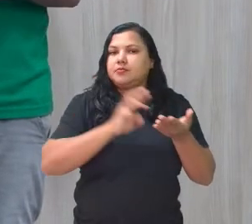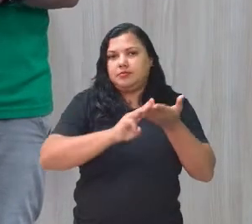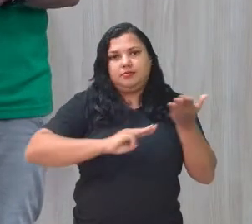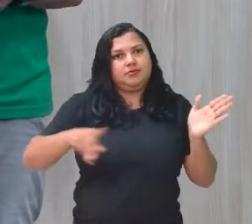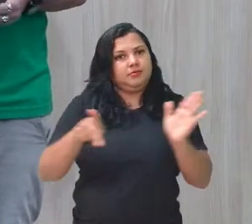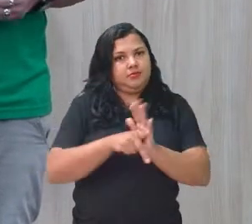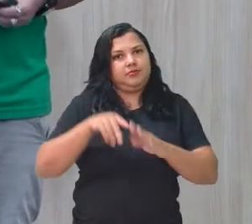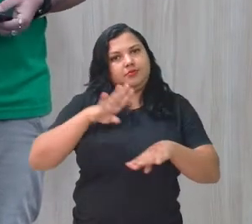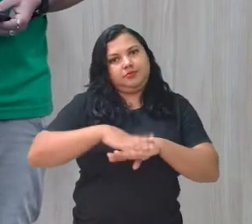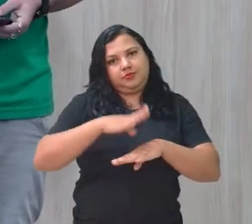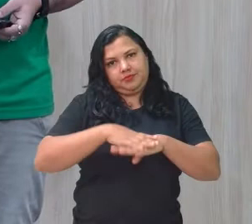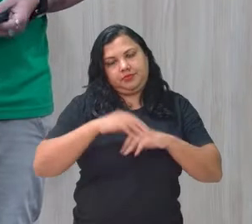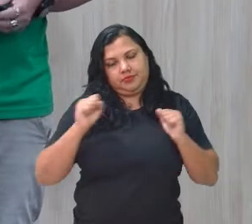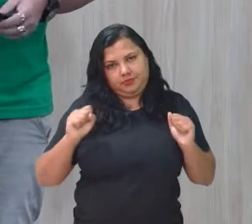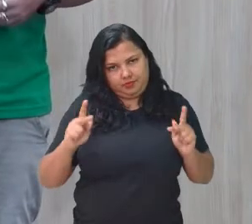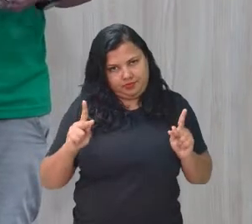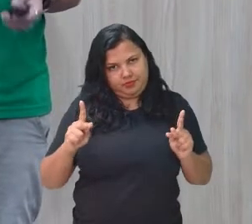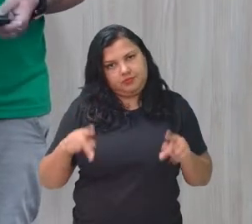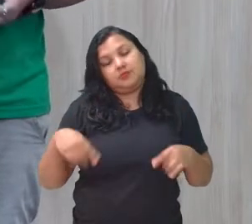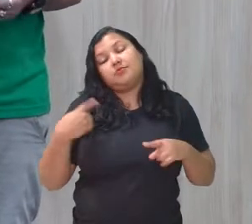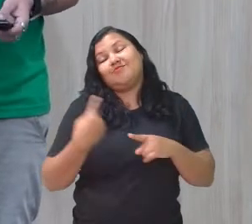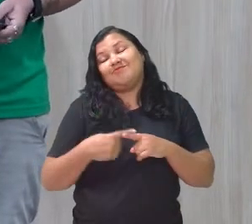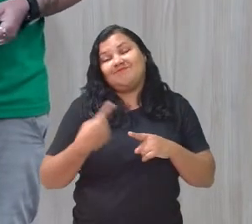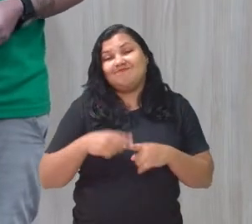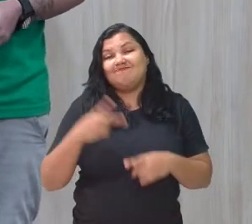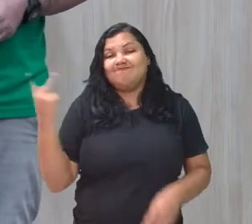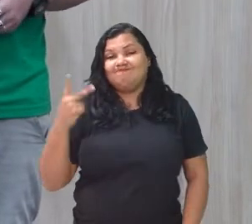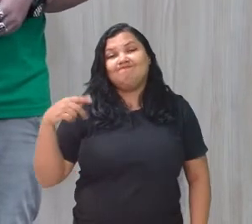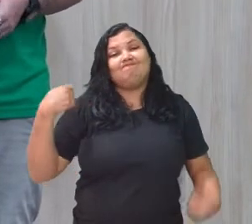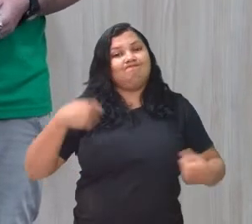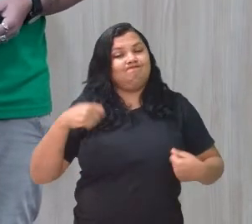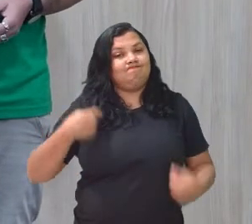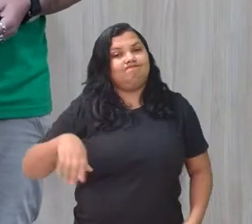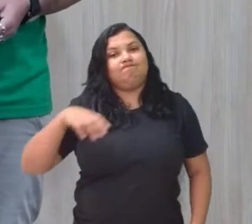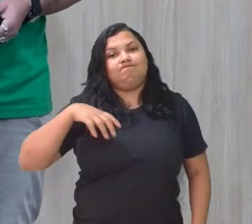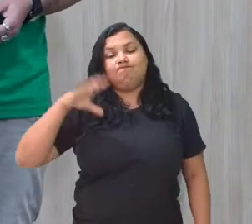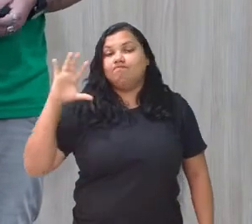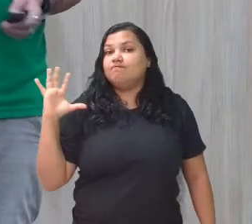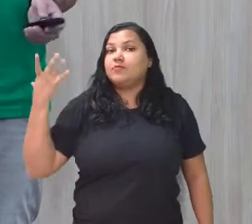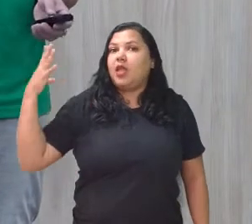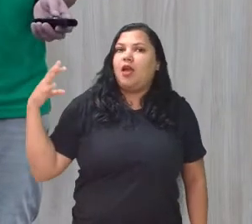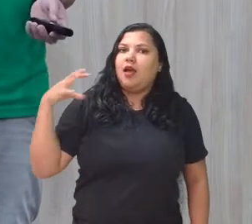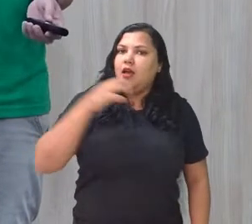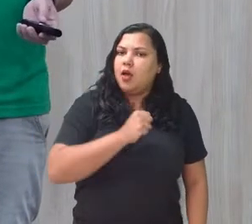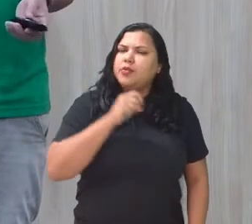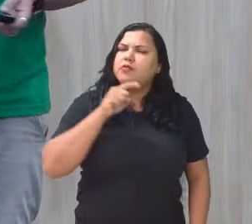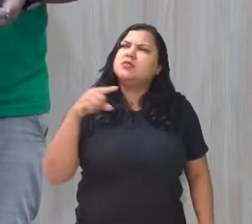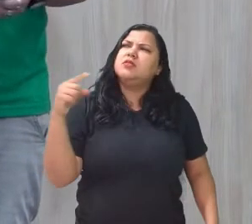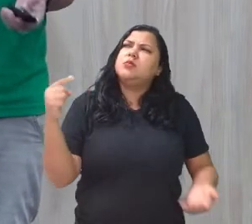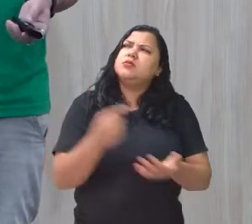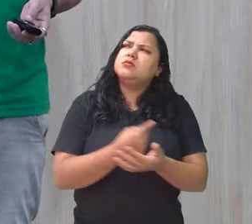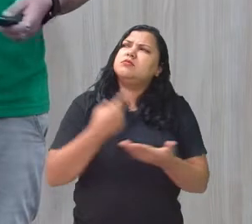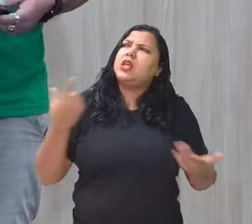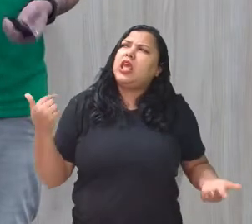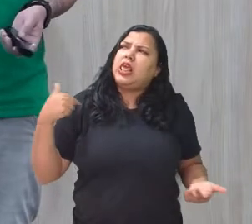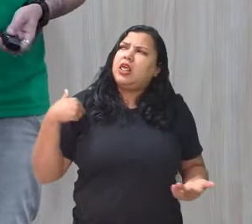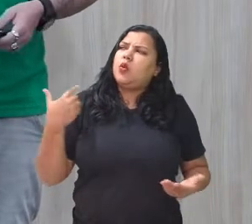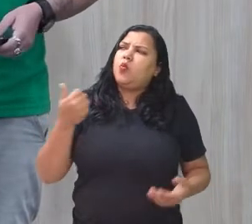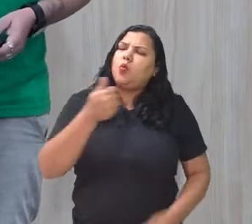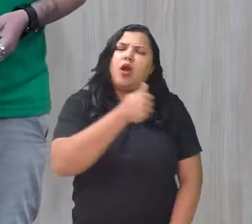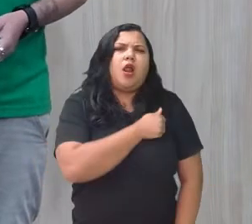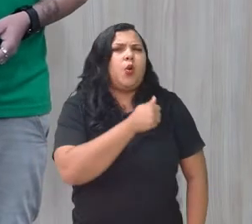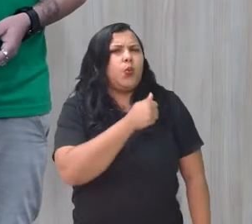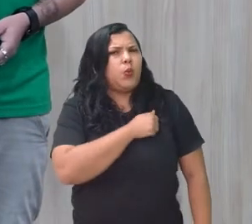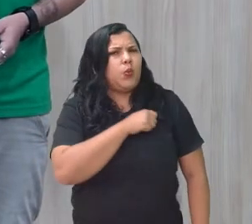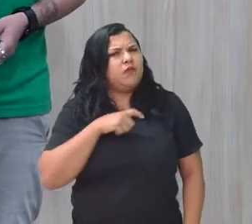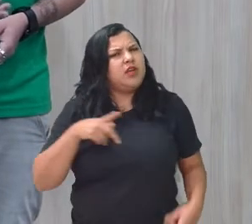prática deles, eles simplesmente precisam daqueles resultados muito mais rápido. E você deve estar se perguntando, eu como estudante, eu vou fazer o quê? Eu vou